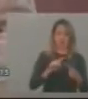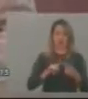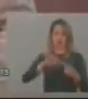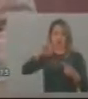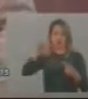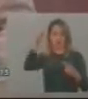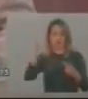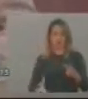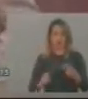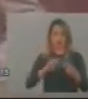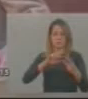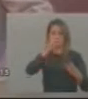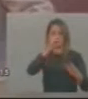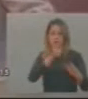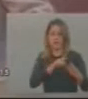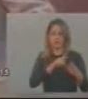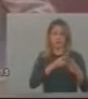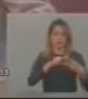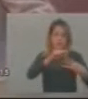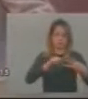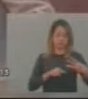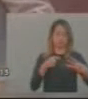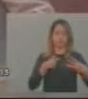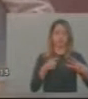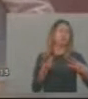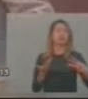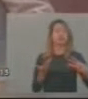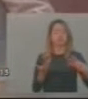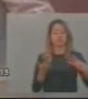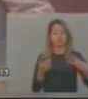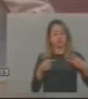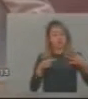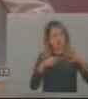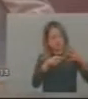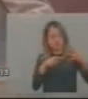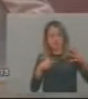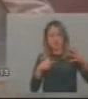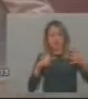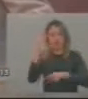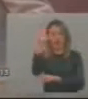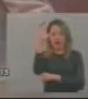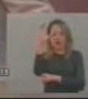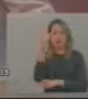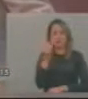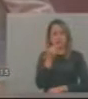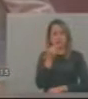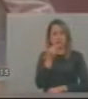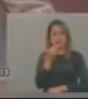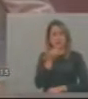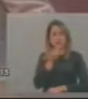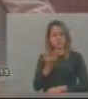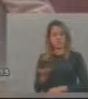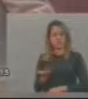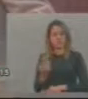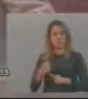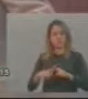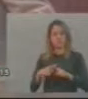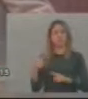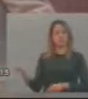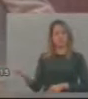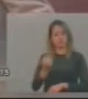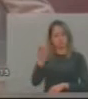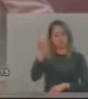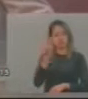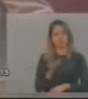Eli Aguiar, do PSDC, deu entrada em um requerimento solicitando a elevação da comarca do município de Crato à condição de